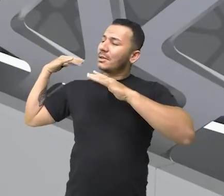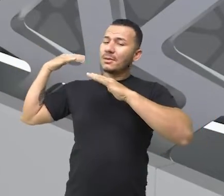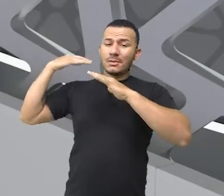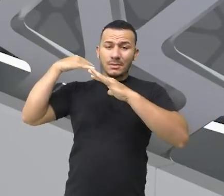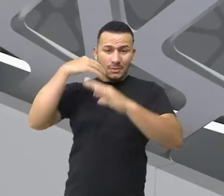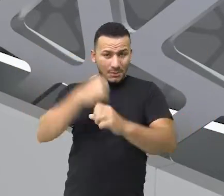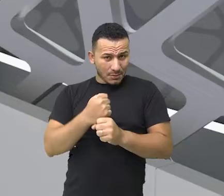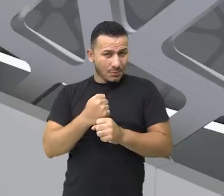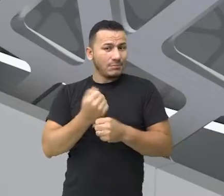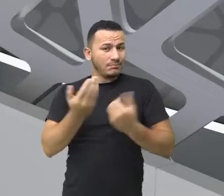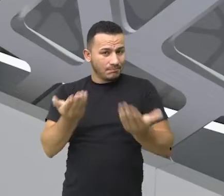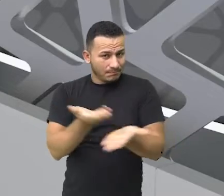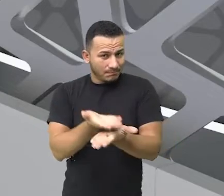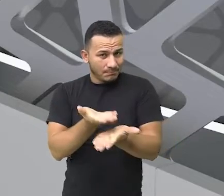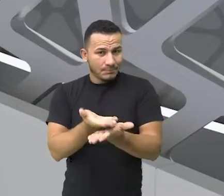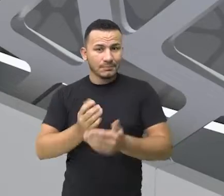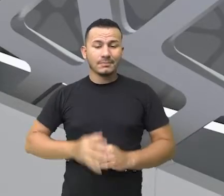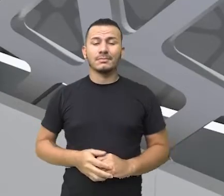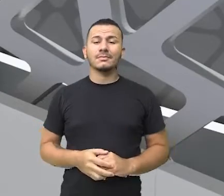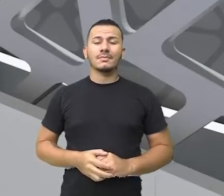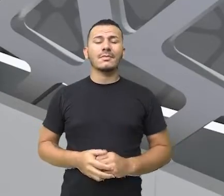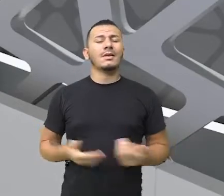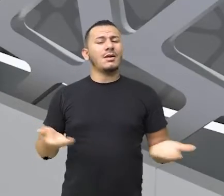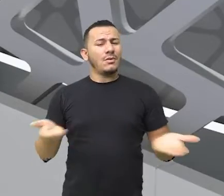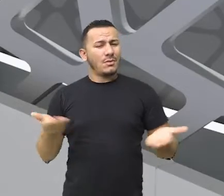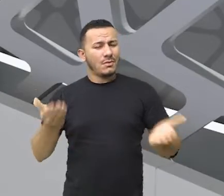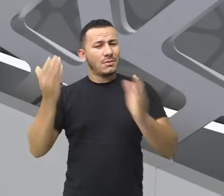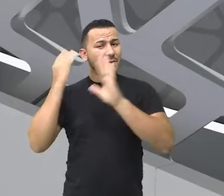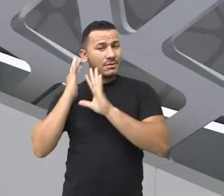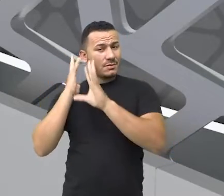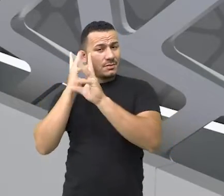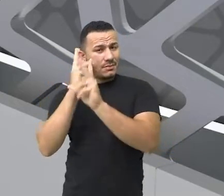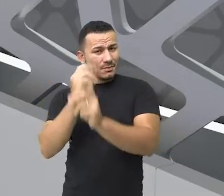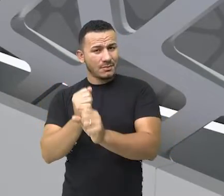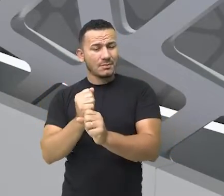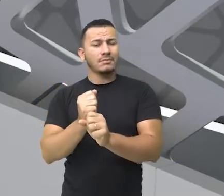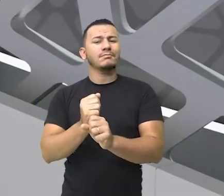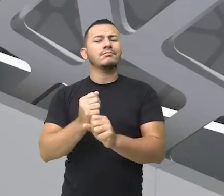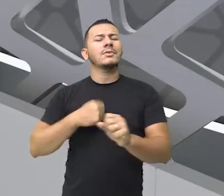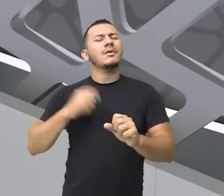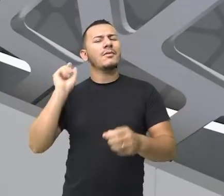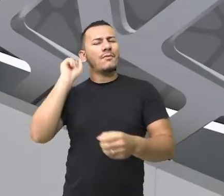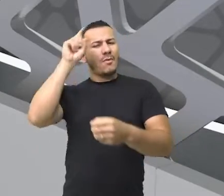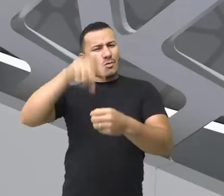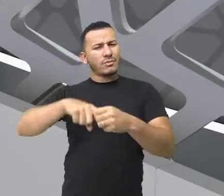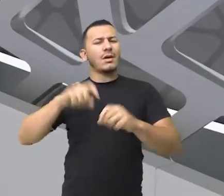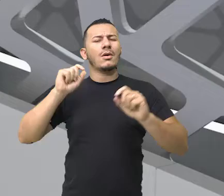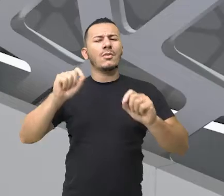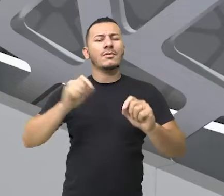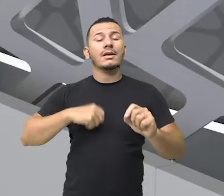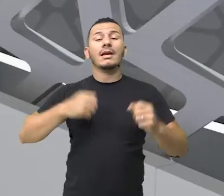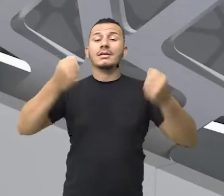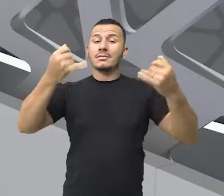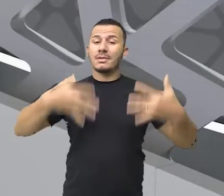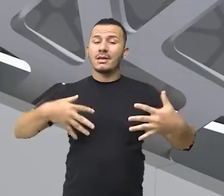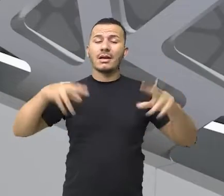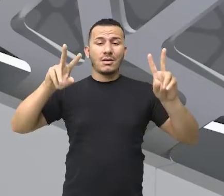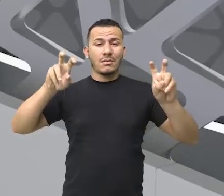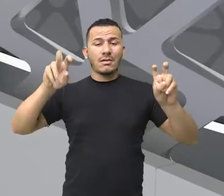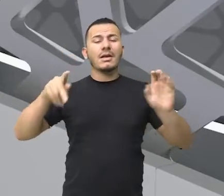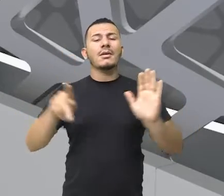essa unidade. E hoje, nessa revisão, nós vamos lembrar um pouco de